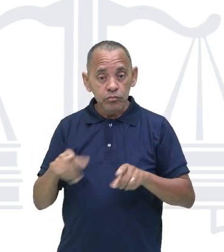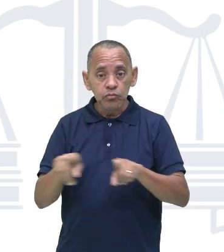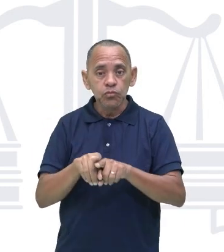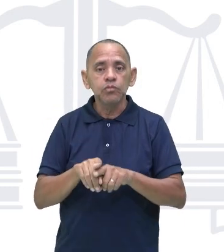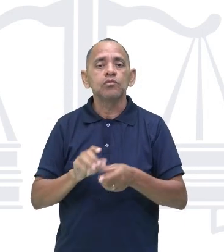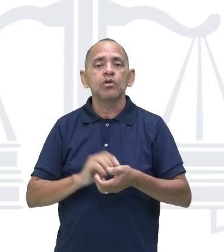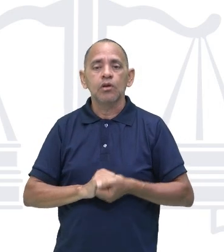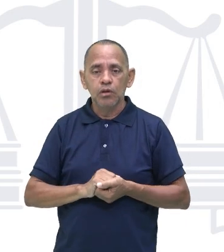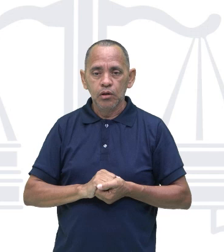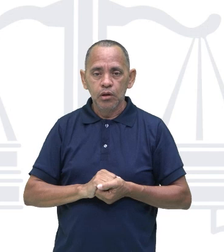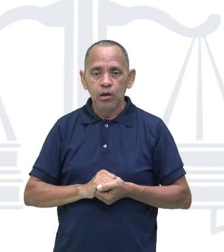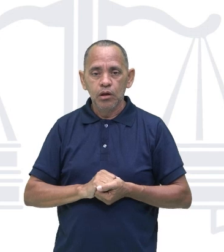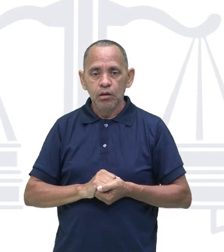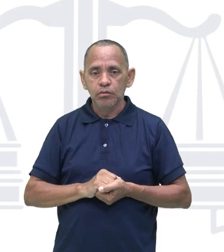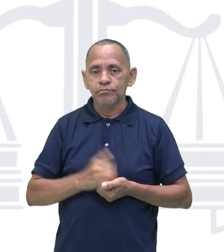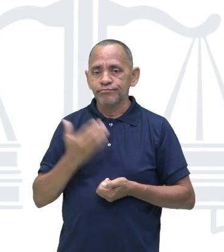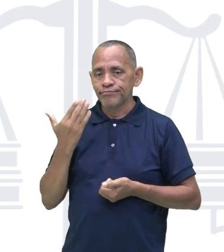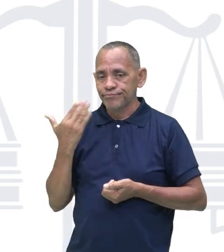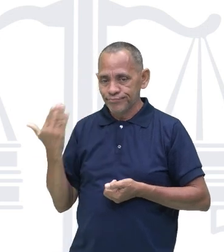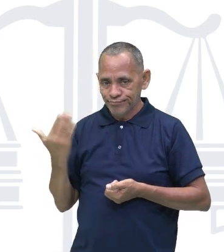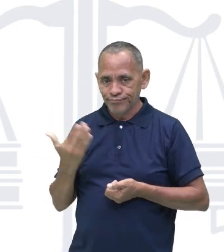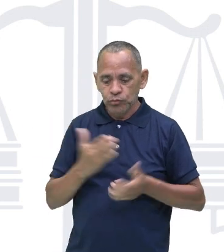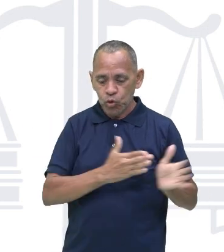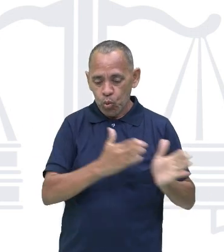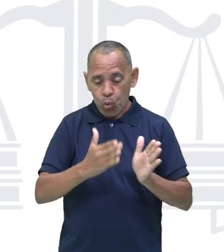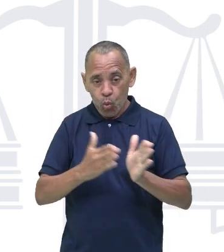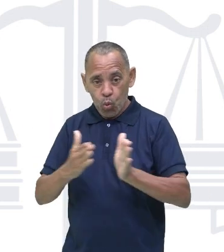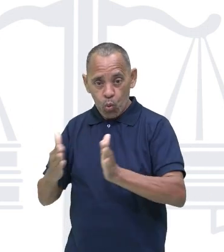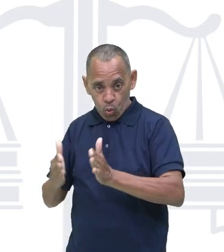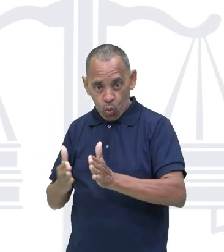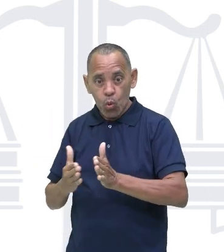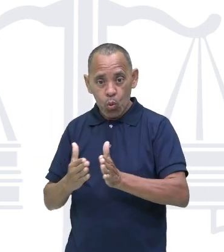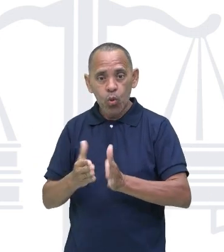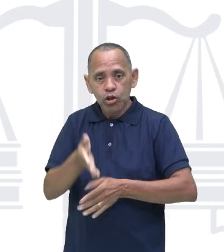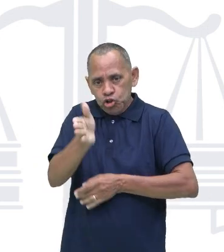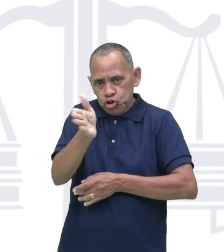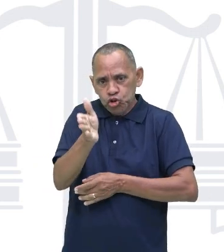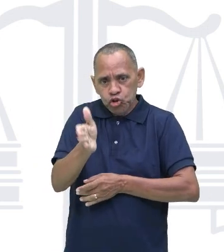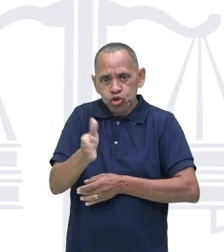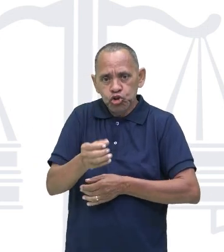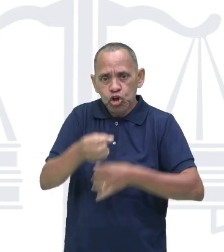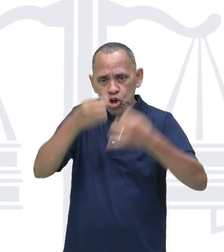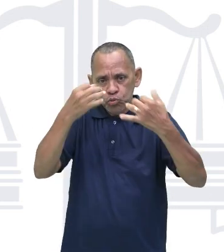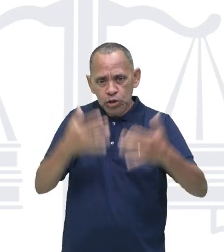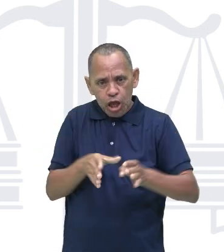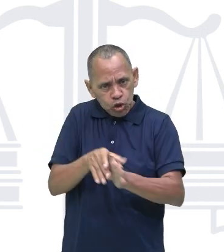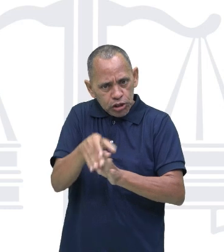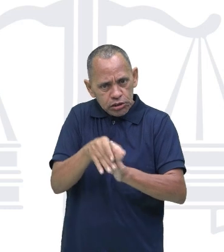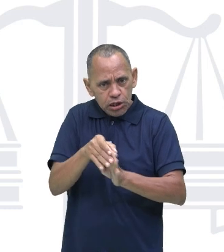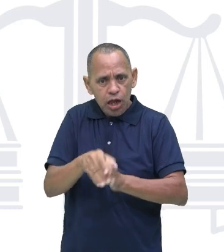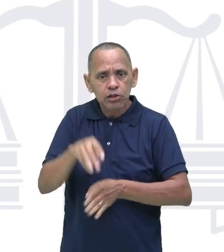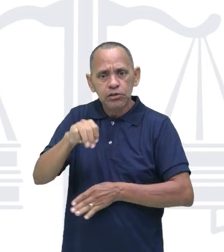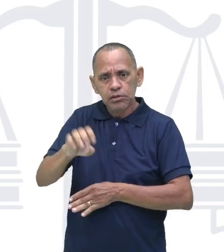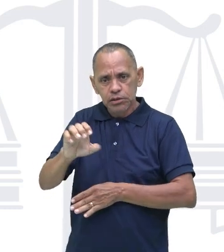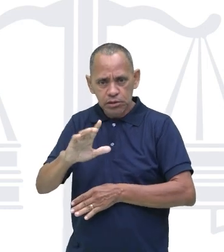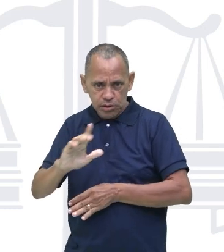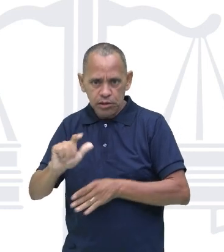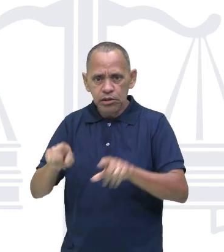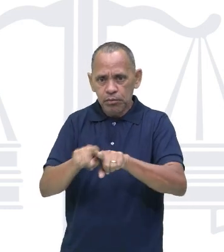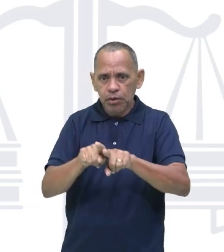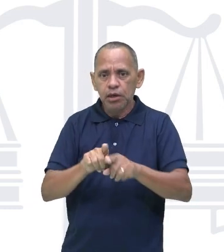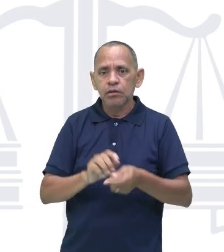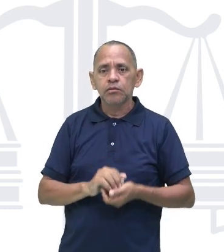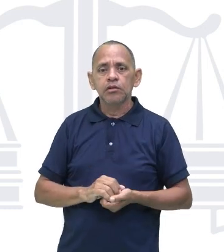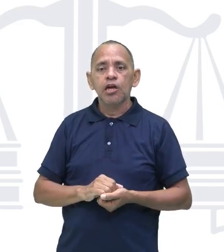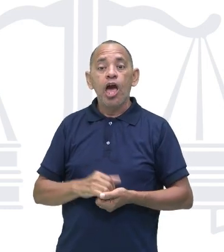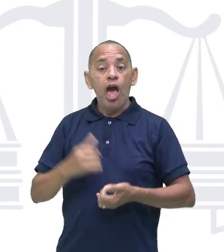avaliação deste ano letivo de 2025, que foi disponibilizado pelo MEC, né? Emily, essas datas elas estão certas? A